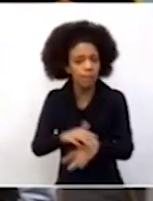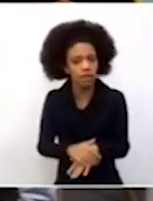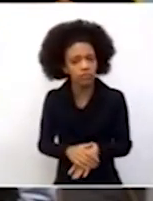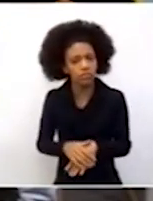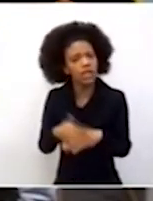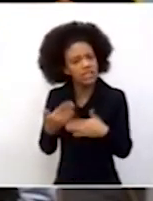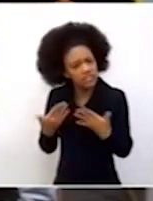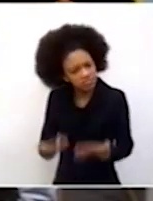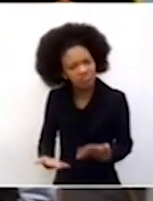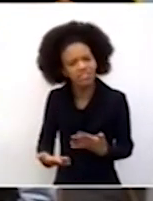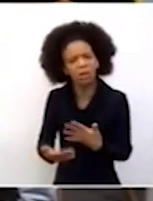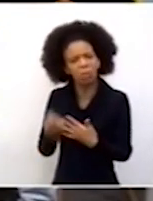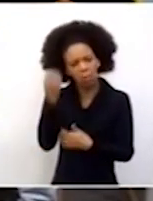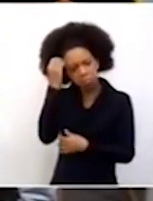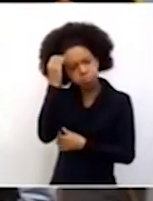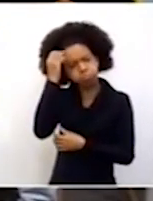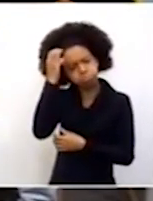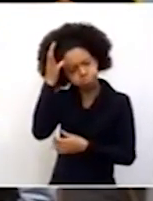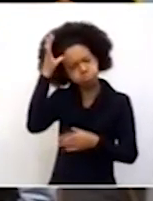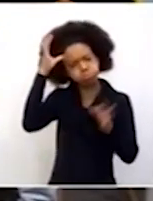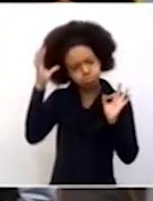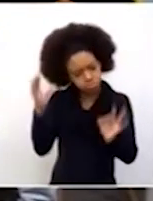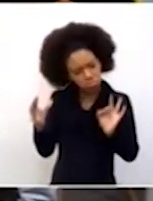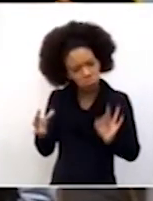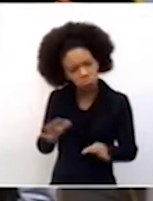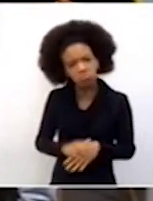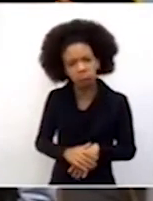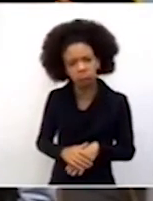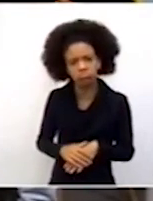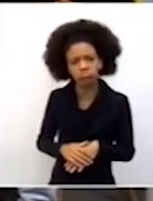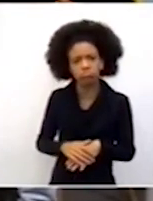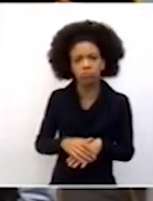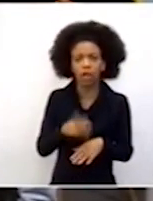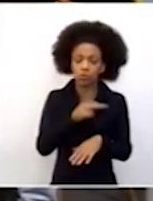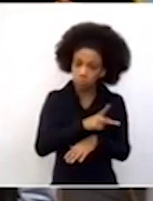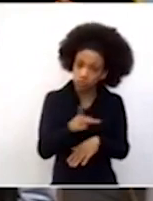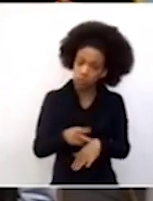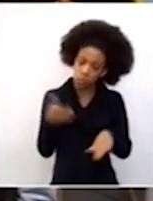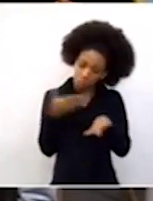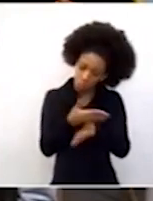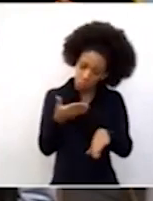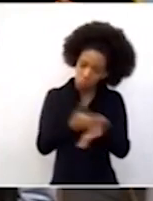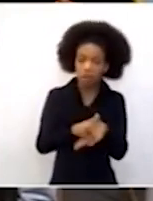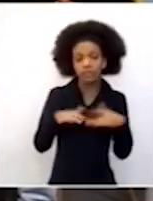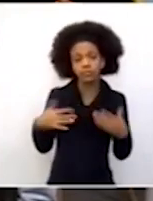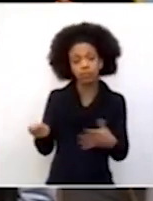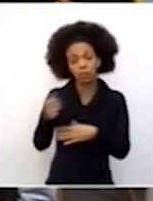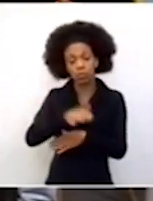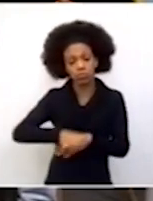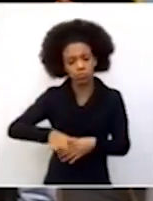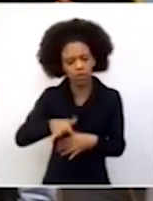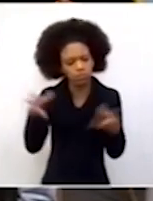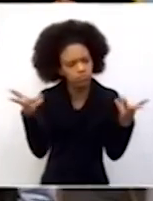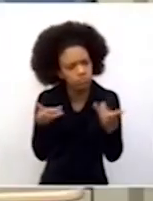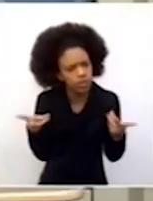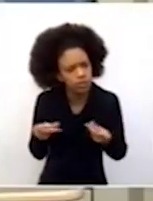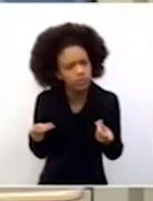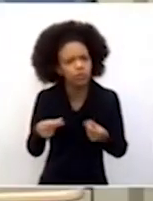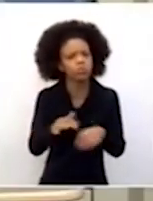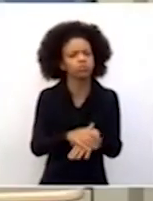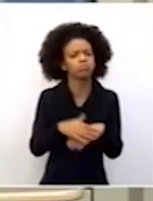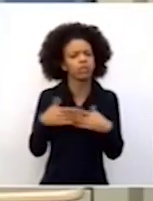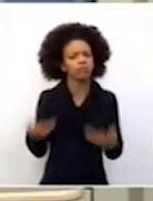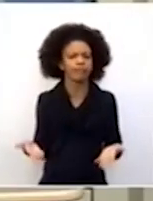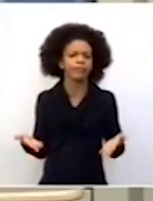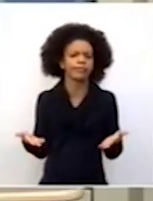muito enriquecedor essa contribuição dos professores. Então, é um espaço muito rico, que isso vai,